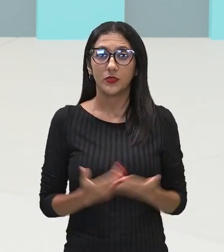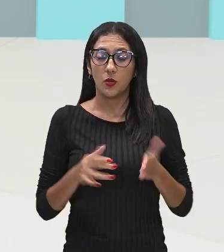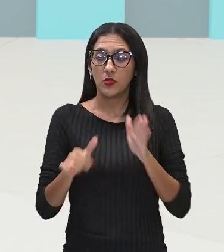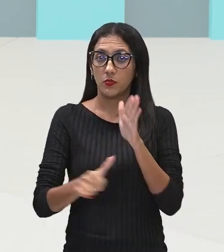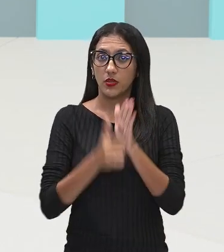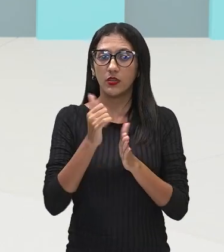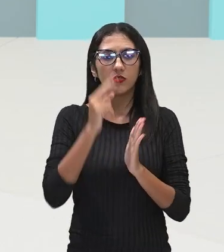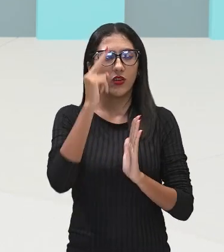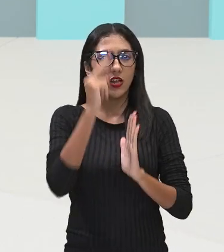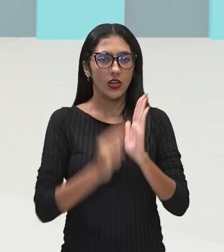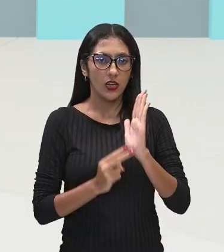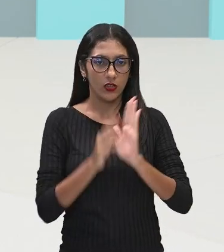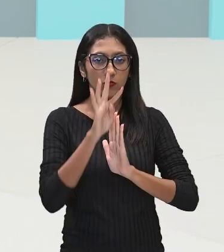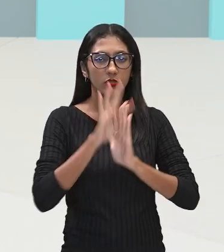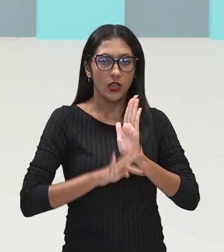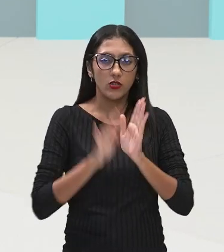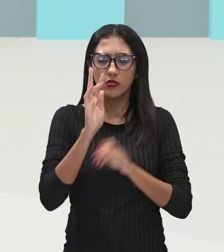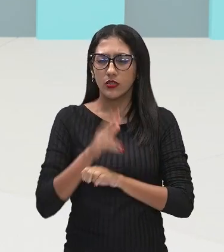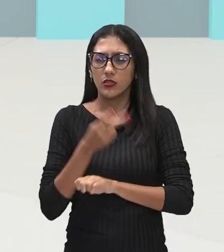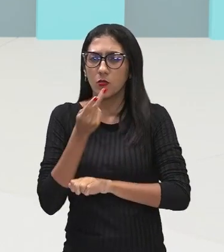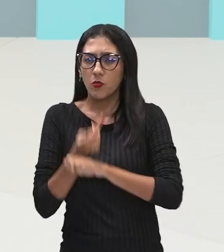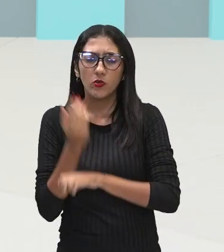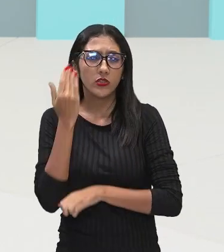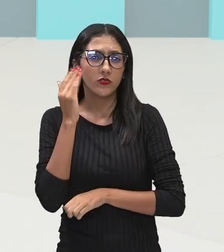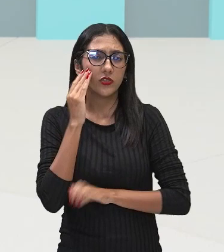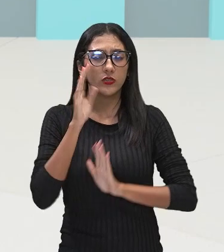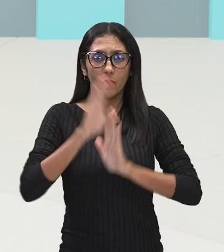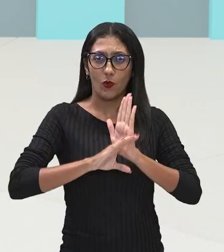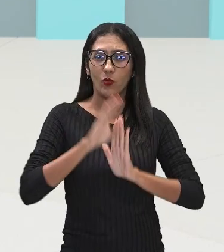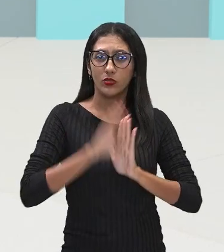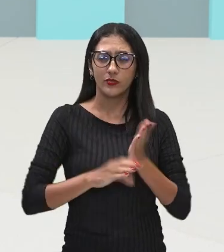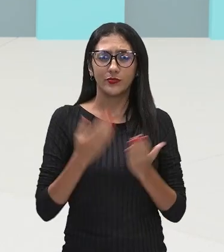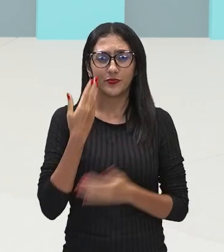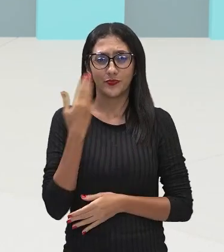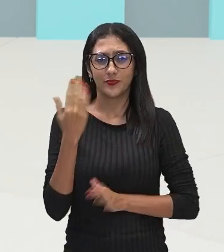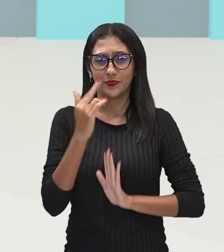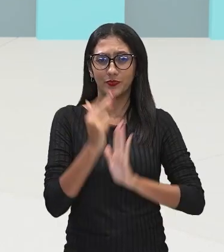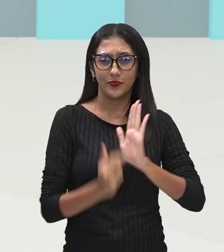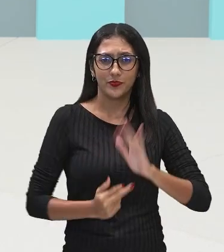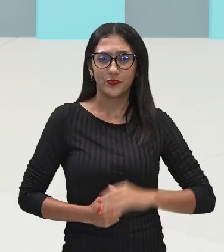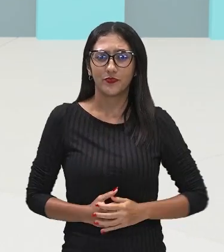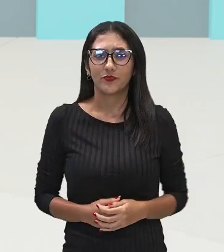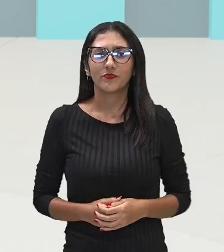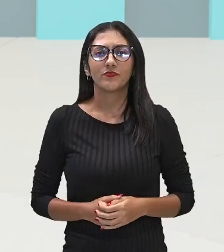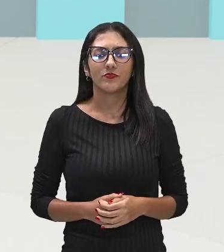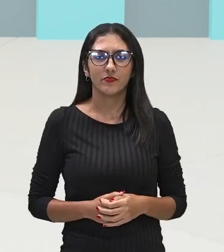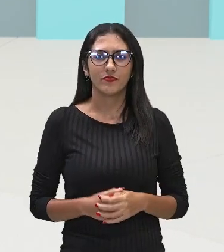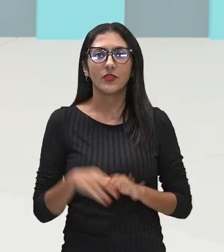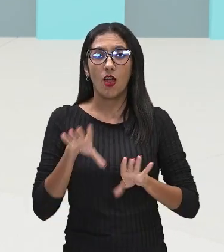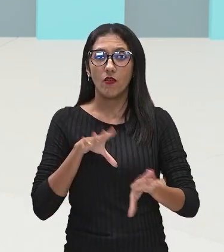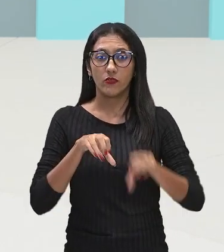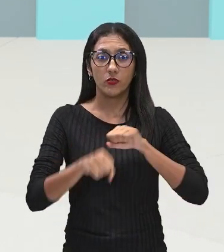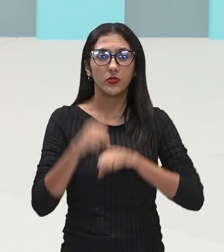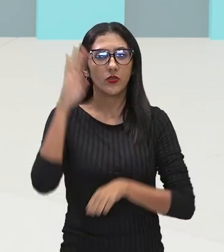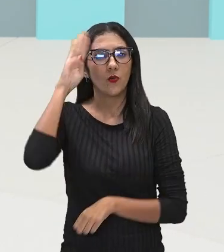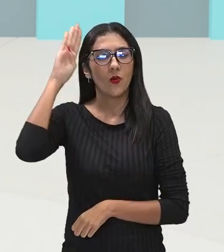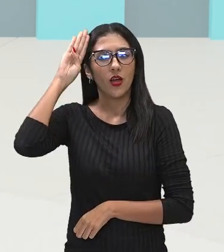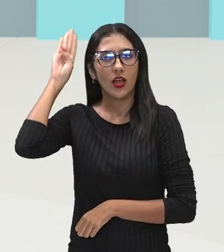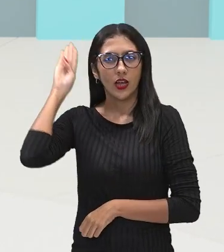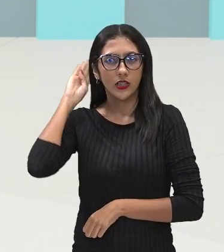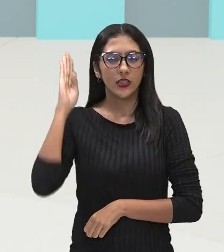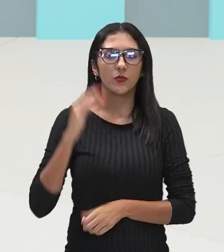de para depois entendermos o conceito. Então, vejam aí. A plena formação acadêmica dos